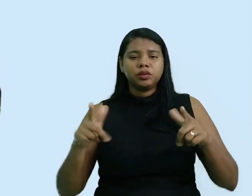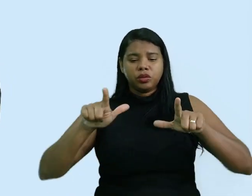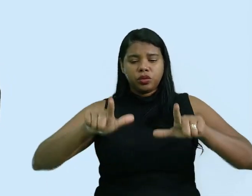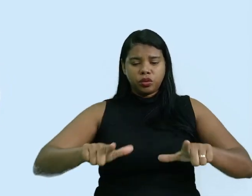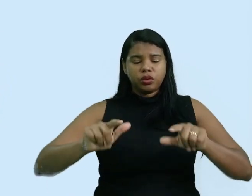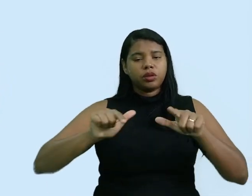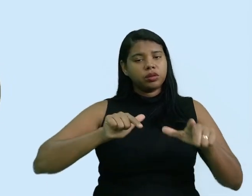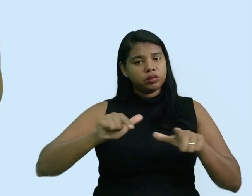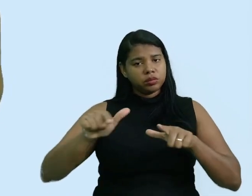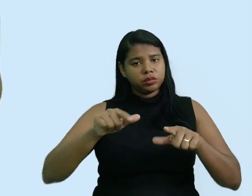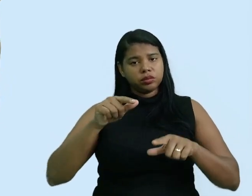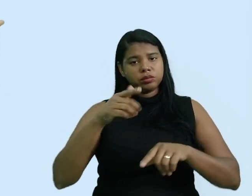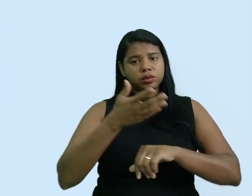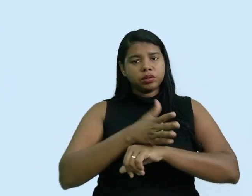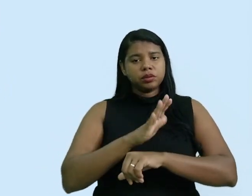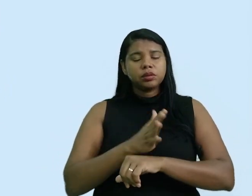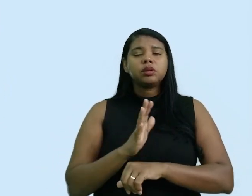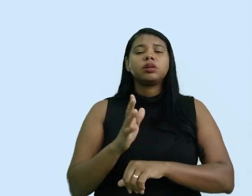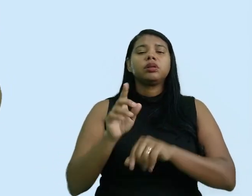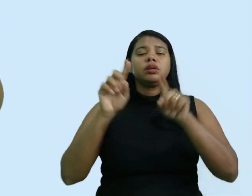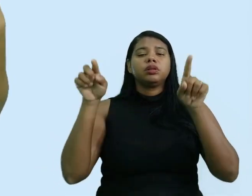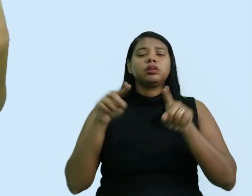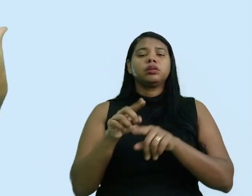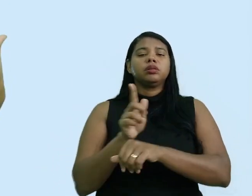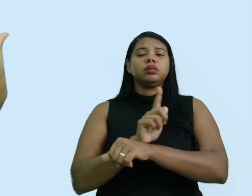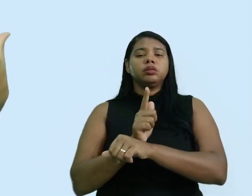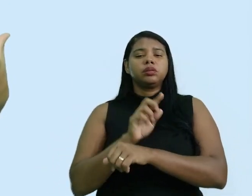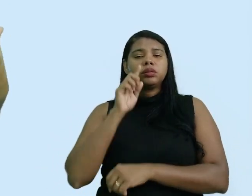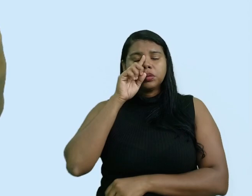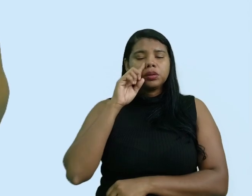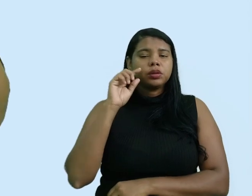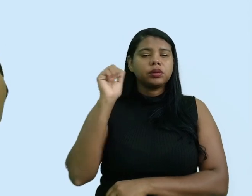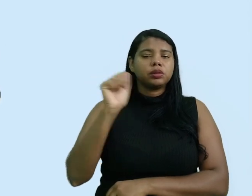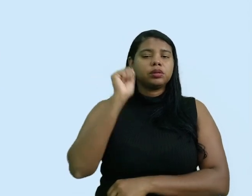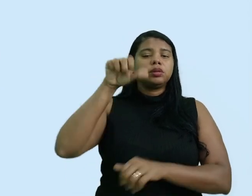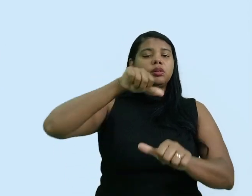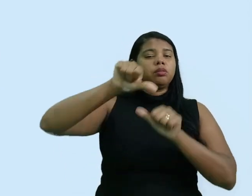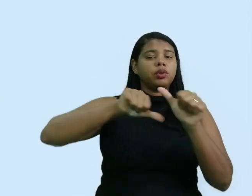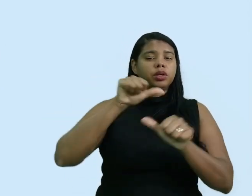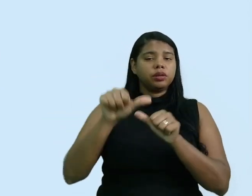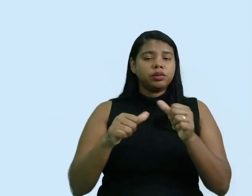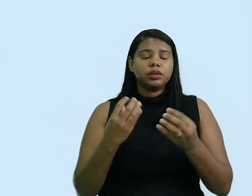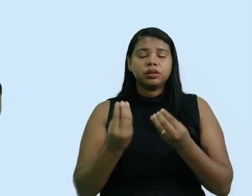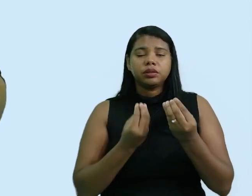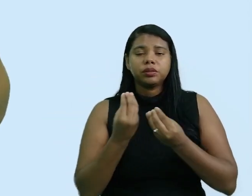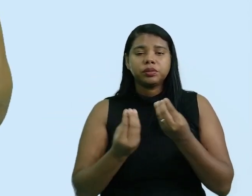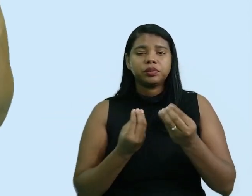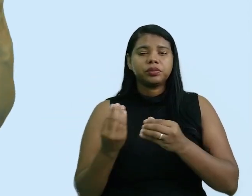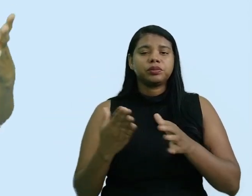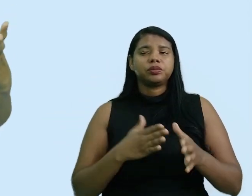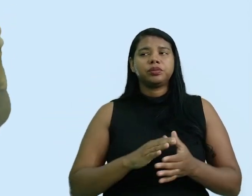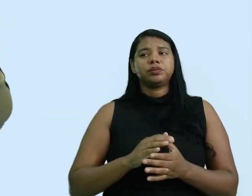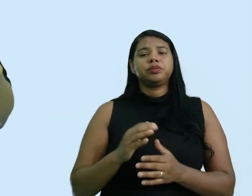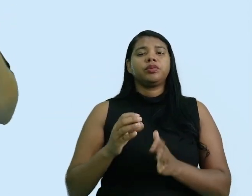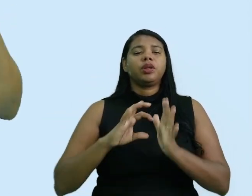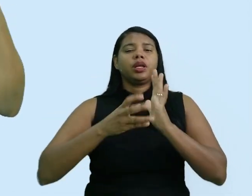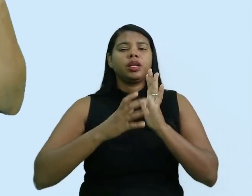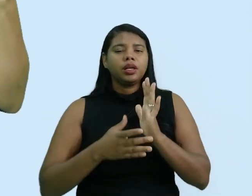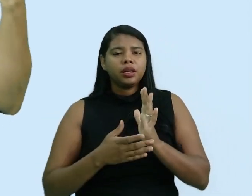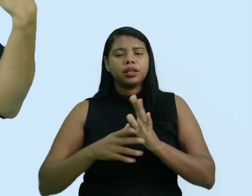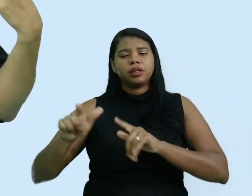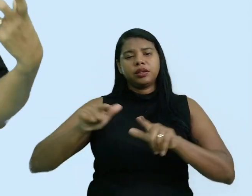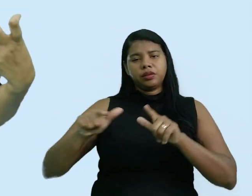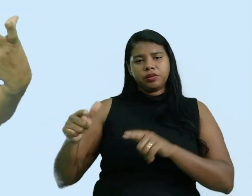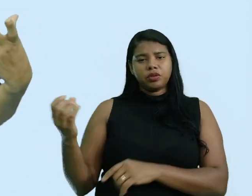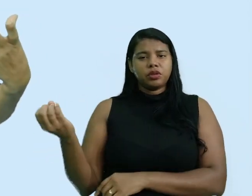na atividade, o meu programa de gerenciamento de risco deve ser modificado. De que forma? Tem um funcionário novo, aumentou